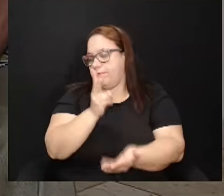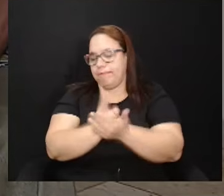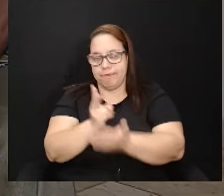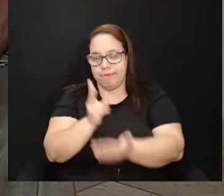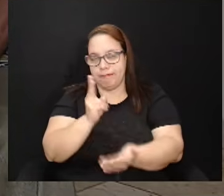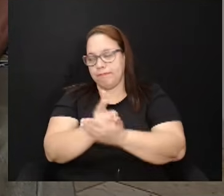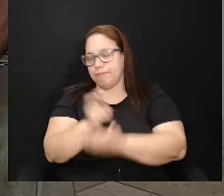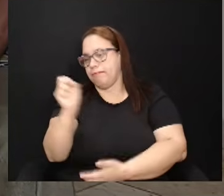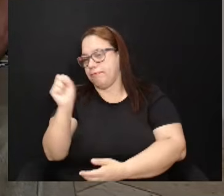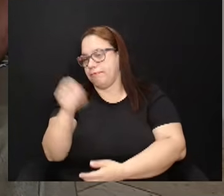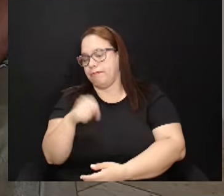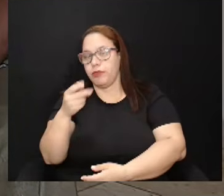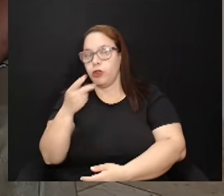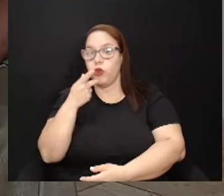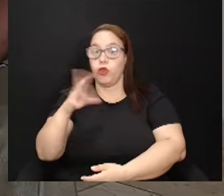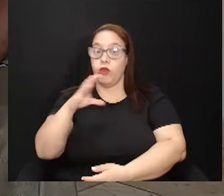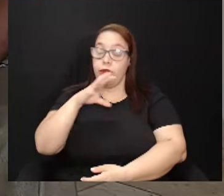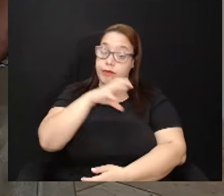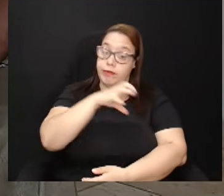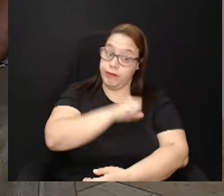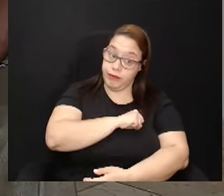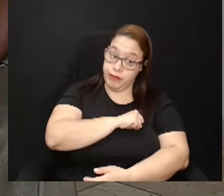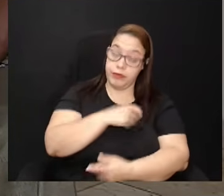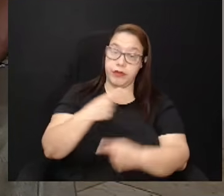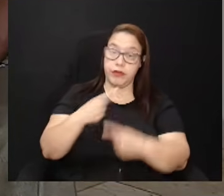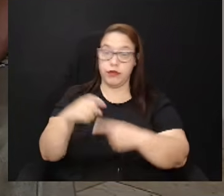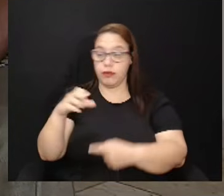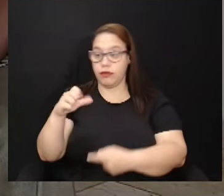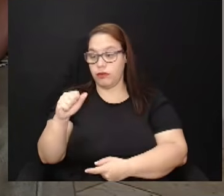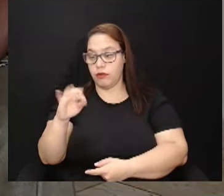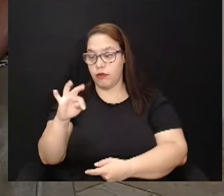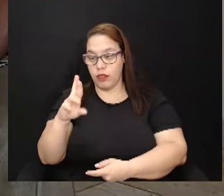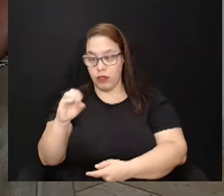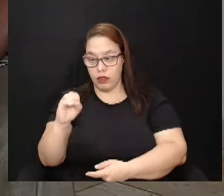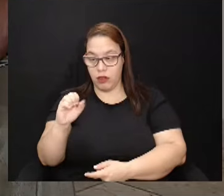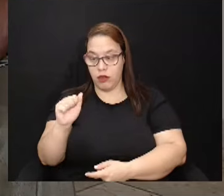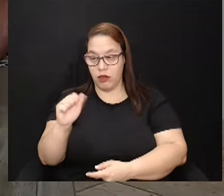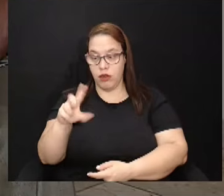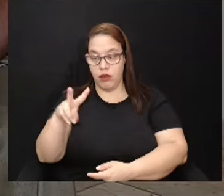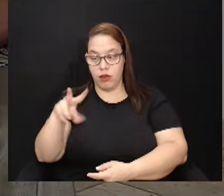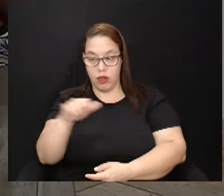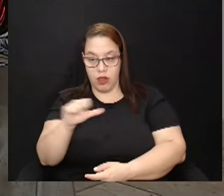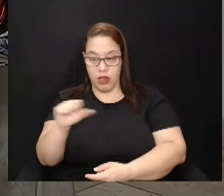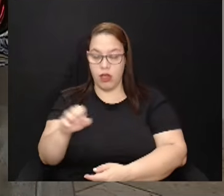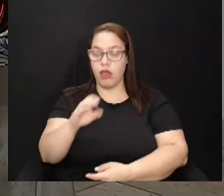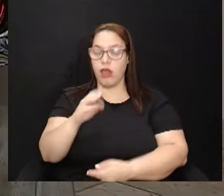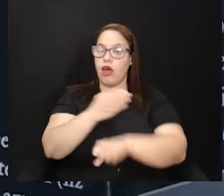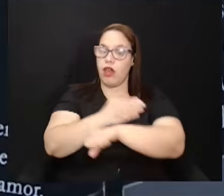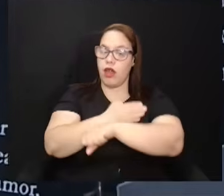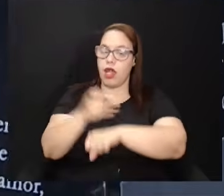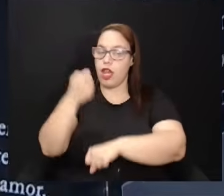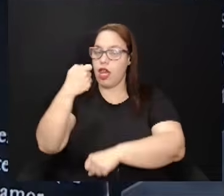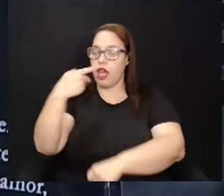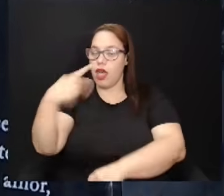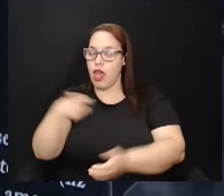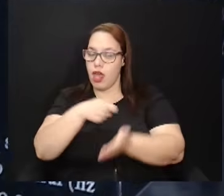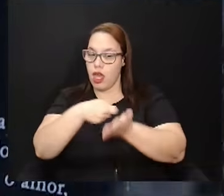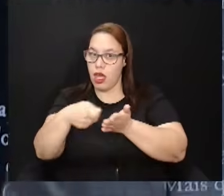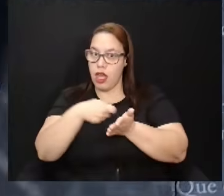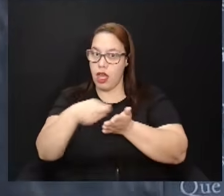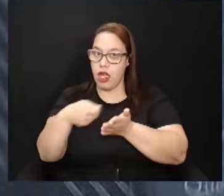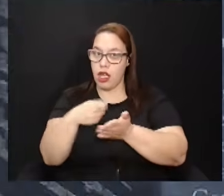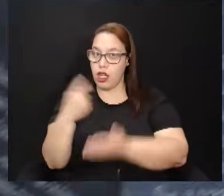Falando de amor, porque Castro Alves era branco, e ele escreveu: se um é negro, se o